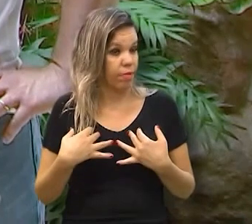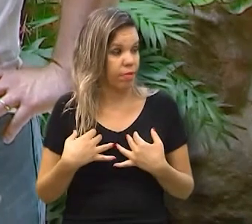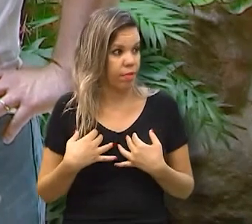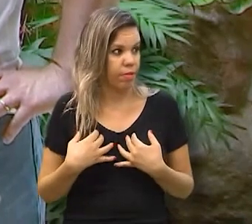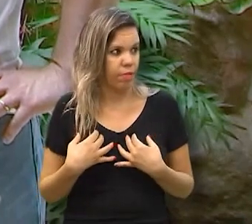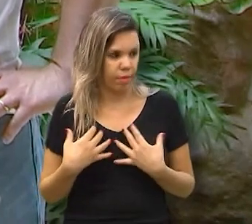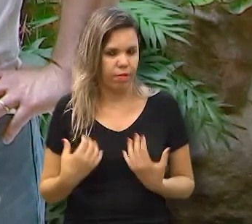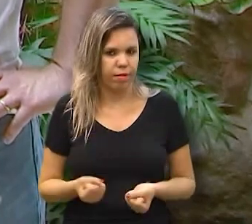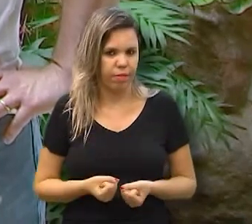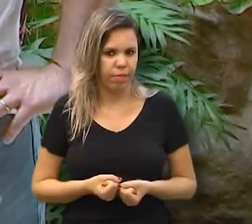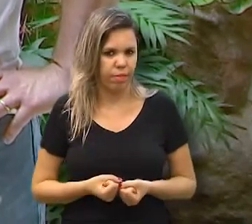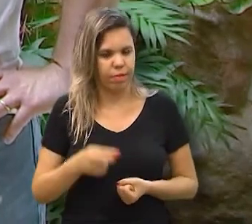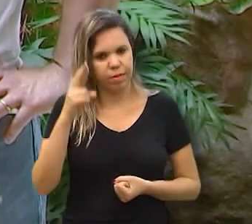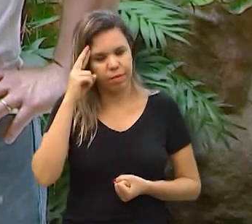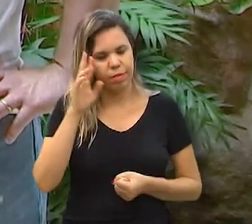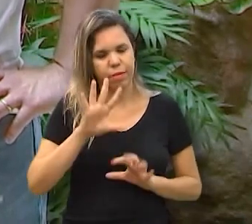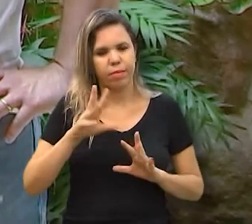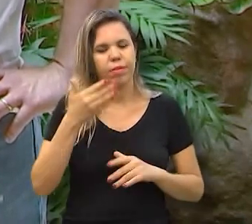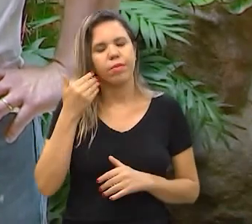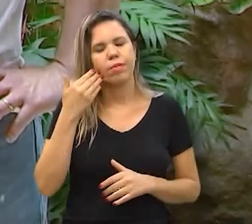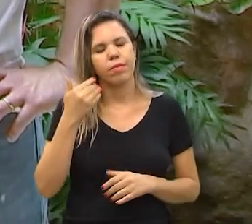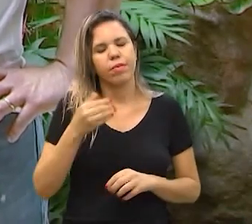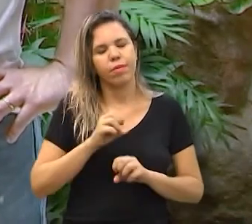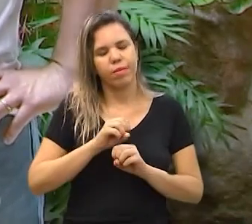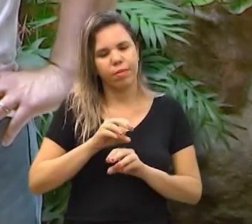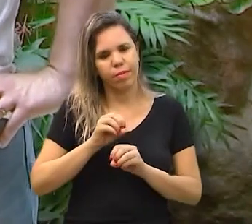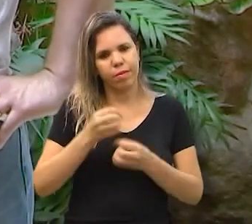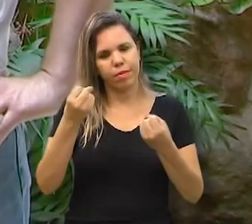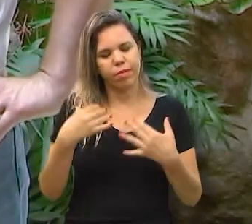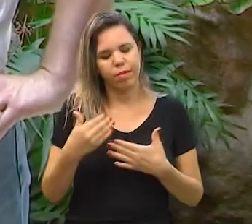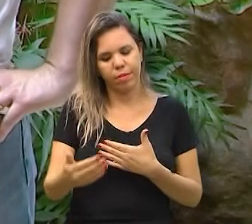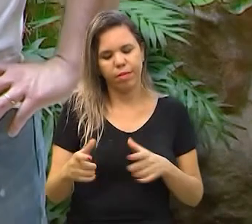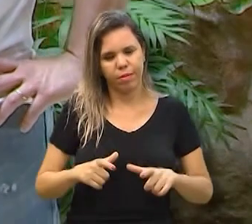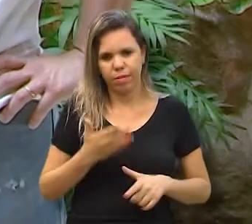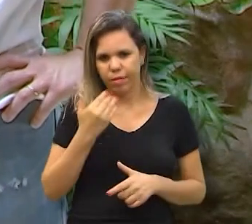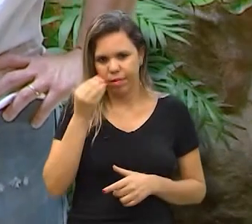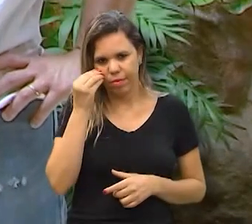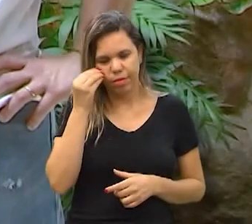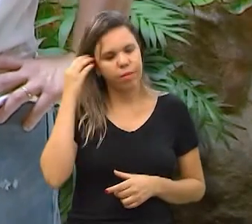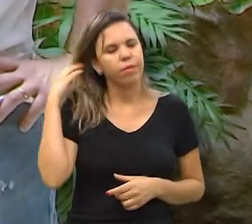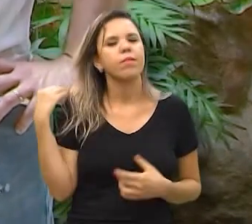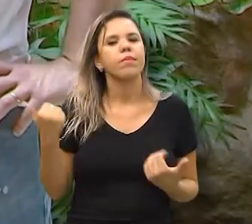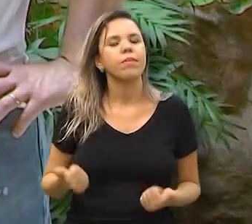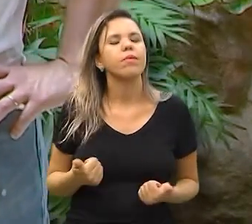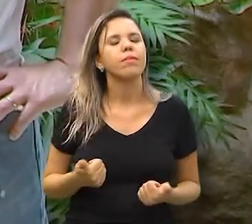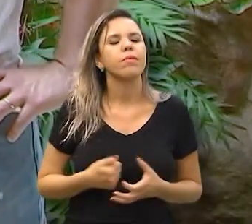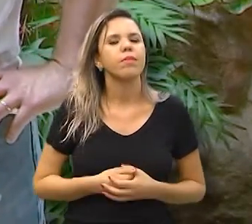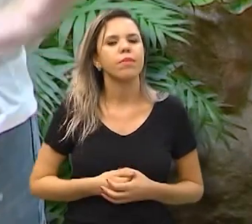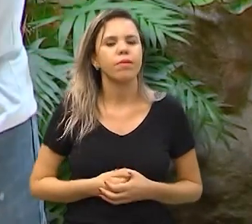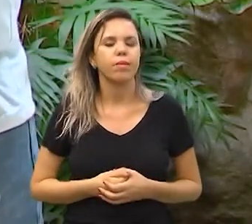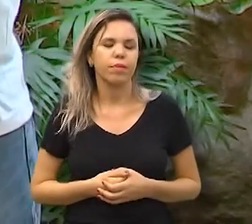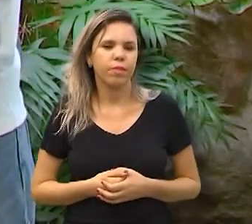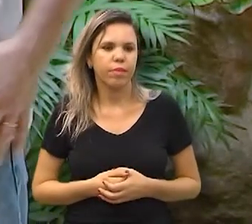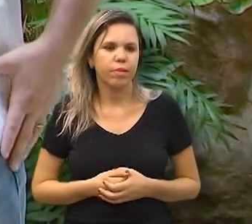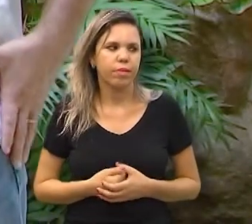spoiler? Vamos. Esses chefes são todos bonzinhos, eles sempre querem falar qual é o próximo prato, né? Tudo bem, vamos